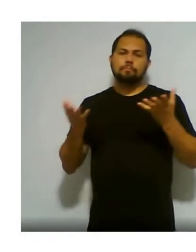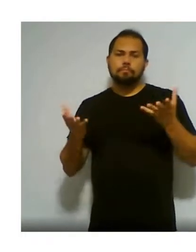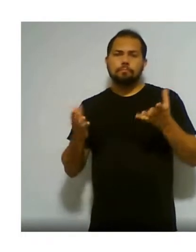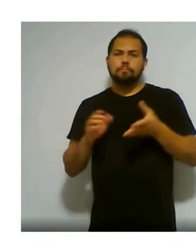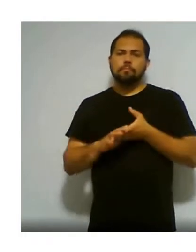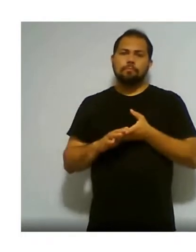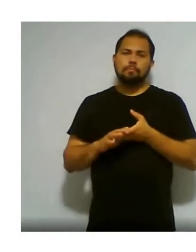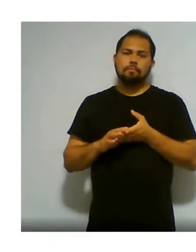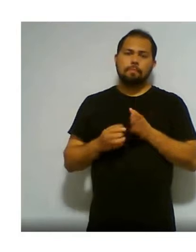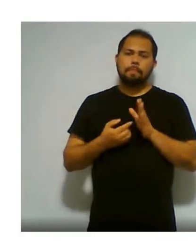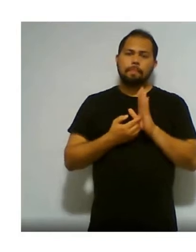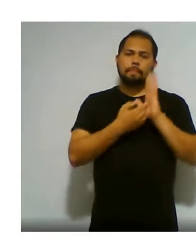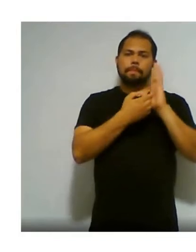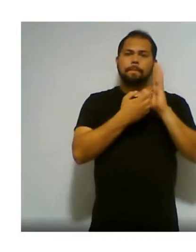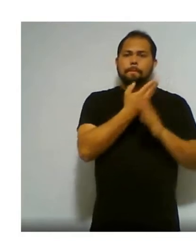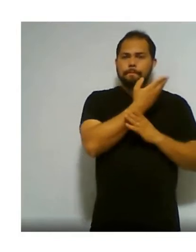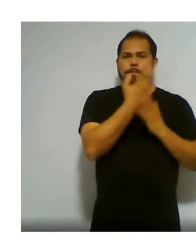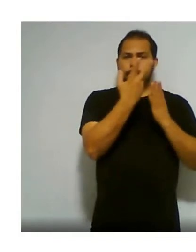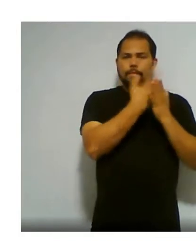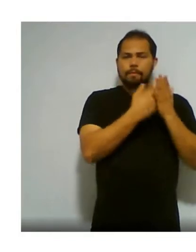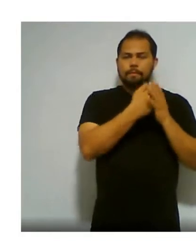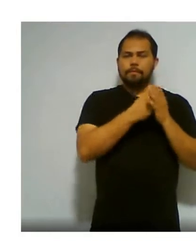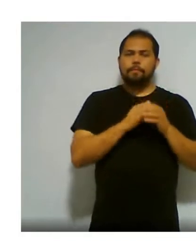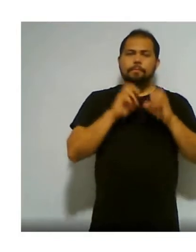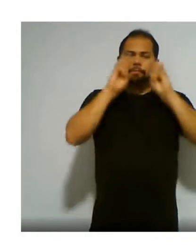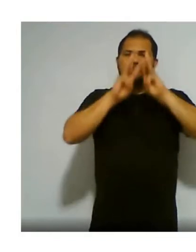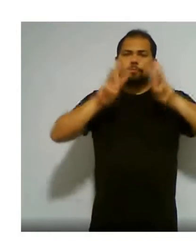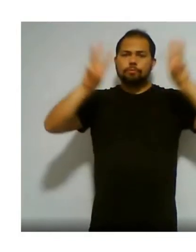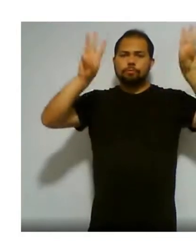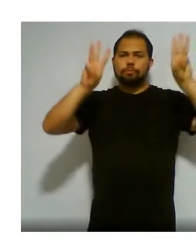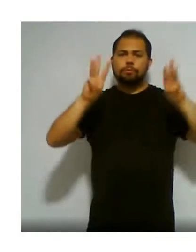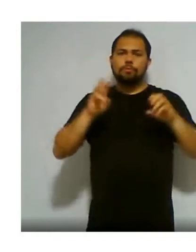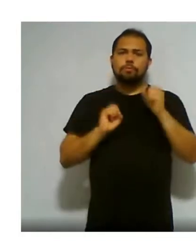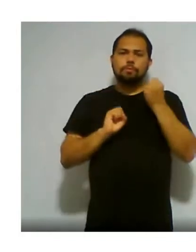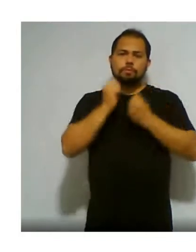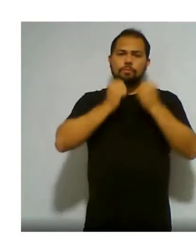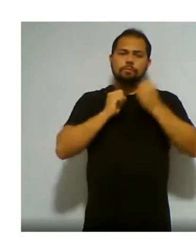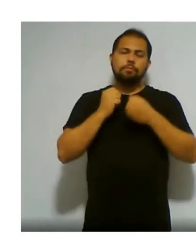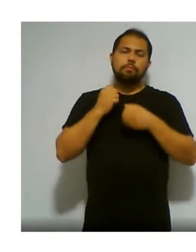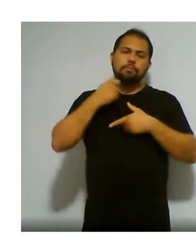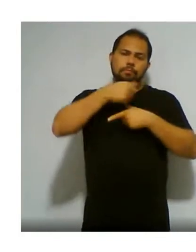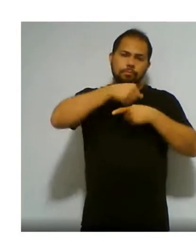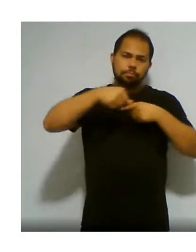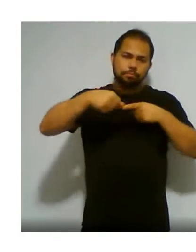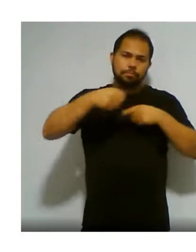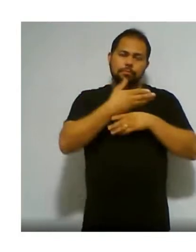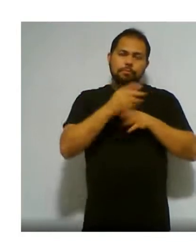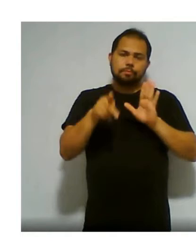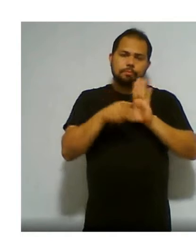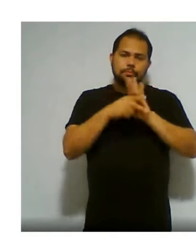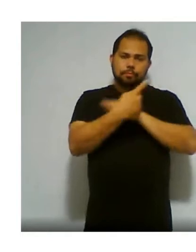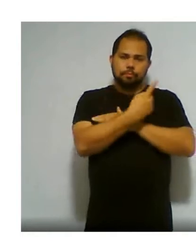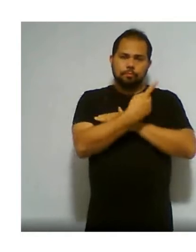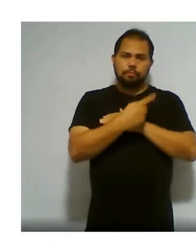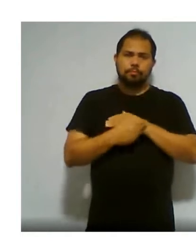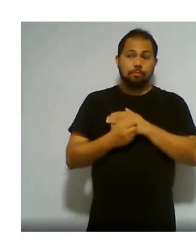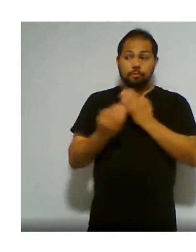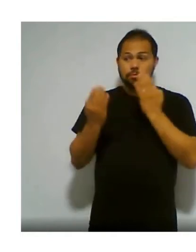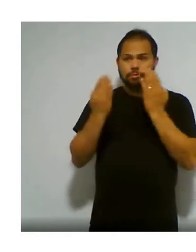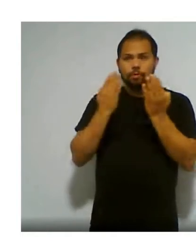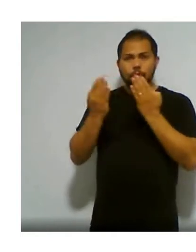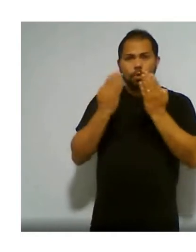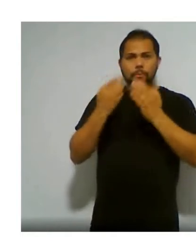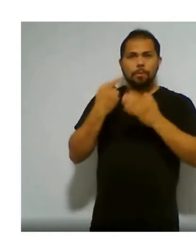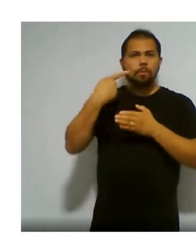Aqui é uma imagem do site do fabricante, da Arctic, que eu mostrei anteriormente. Eles fizeram uma comparação com outras marcas, né,